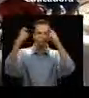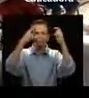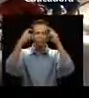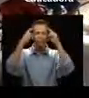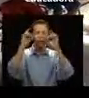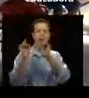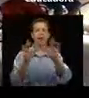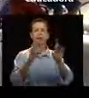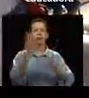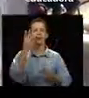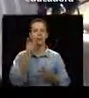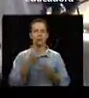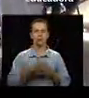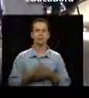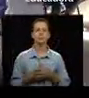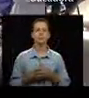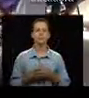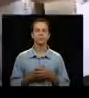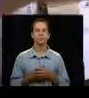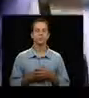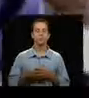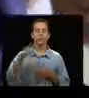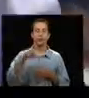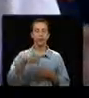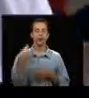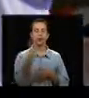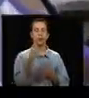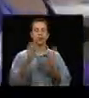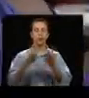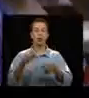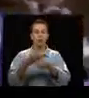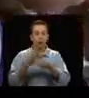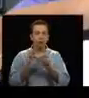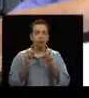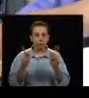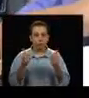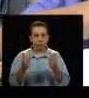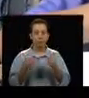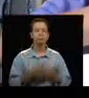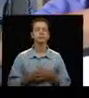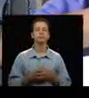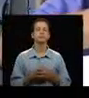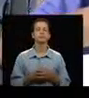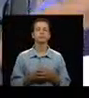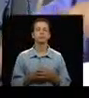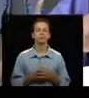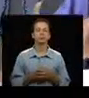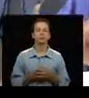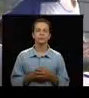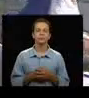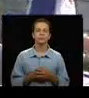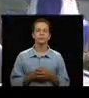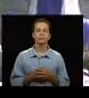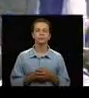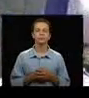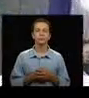da criatividade de cada criança. O restante fica em silêncio e vai terminar a tarefa, tá certo?